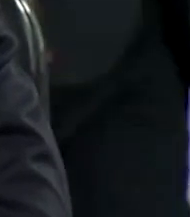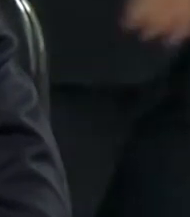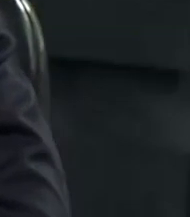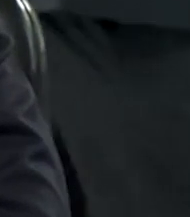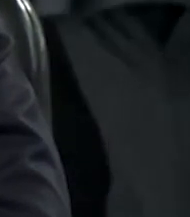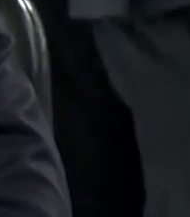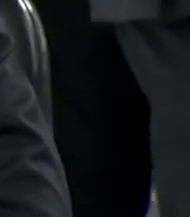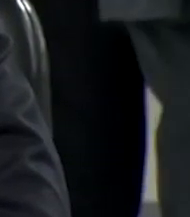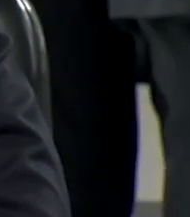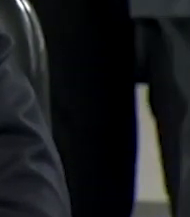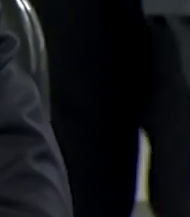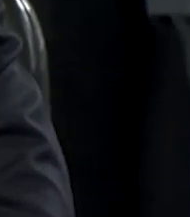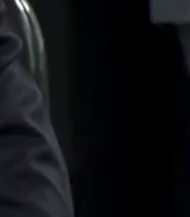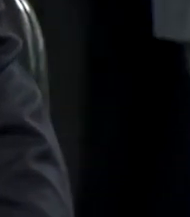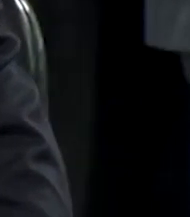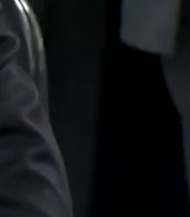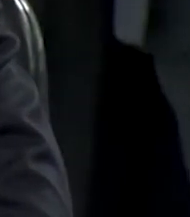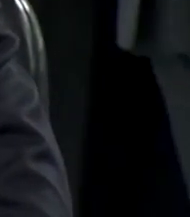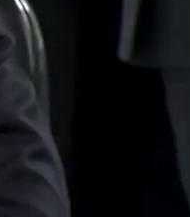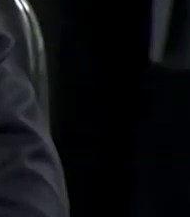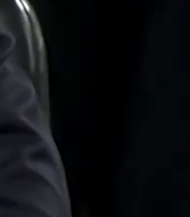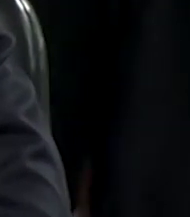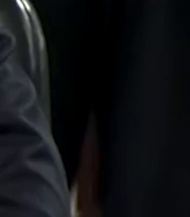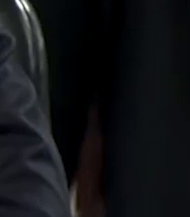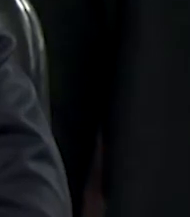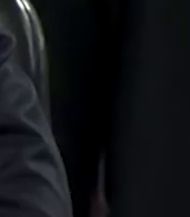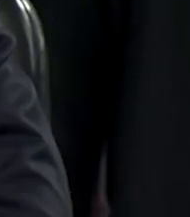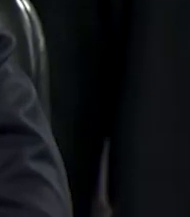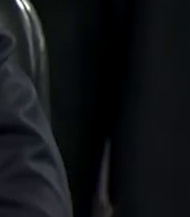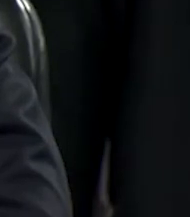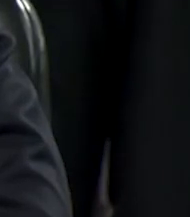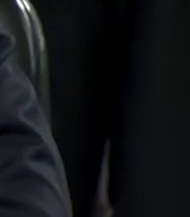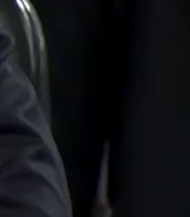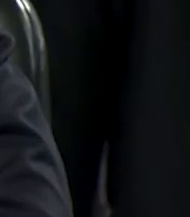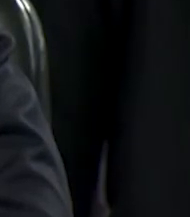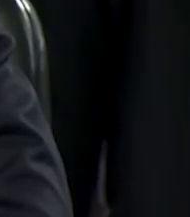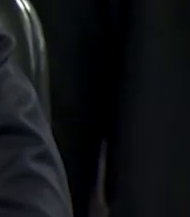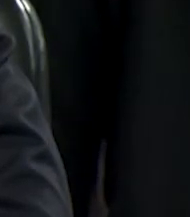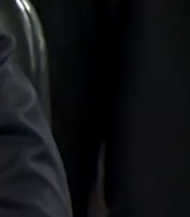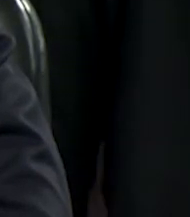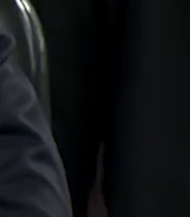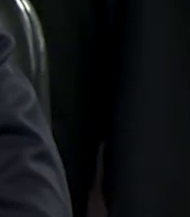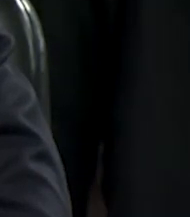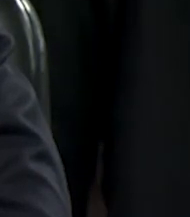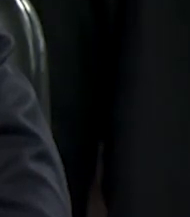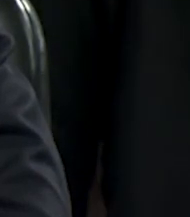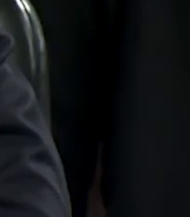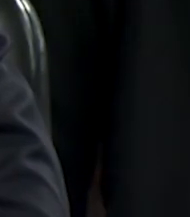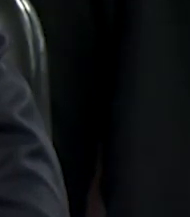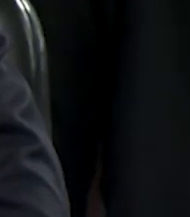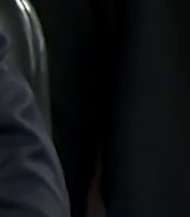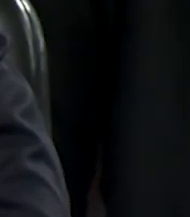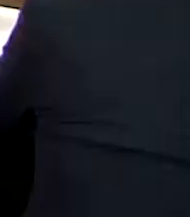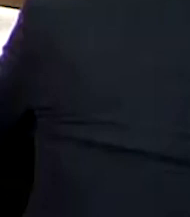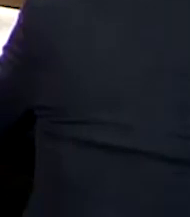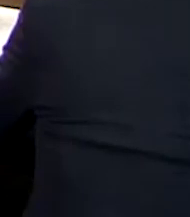a fantasmas de mulheres e de desvio de dinheiro. Todos os acusados estão ligados ao partido, entre elas o atual ministro do